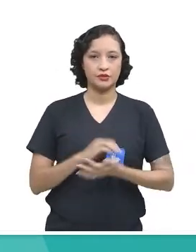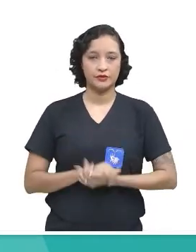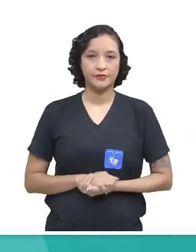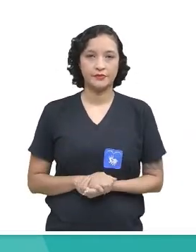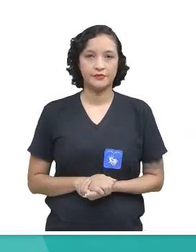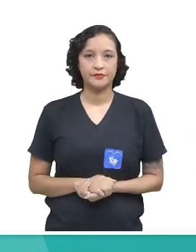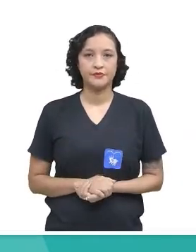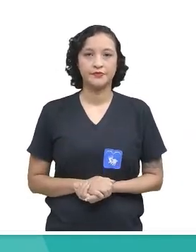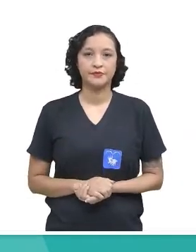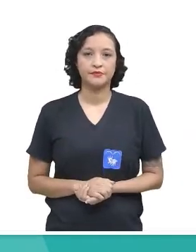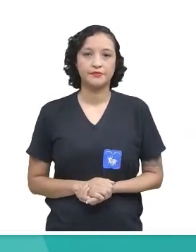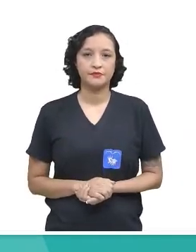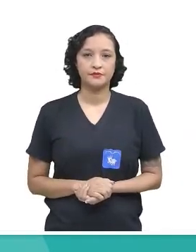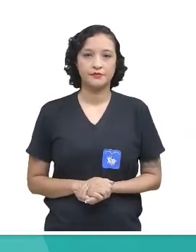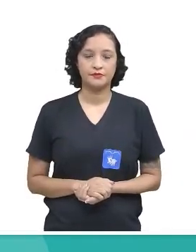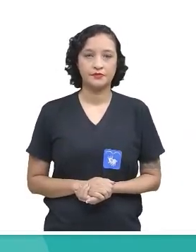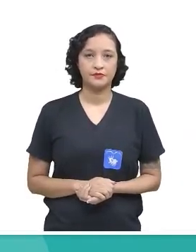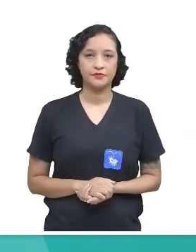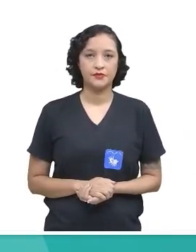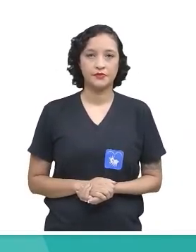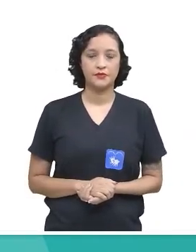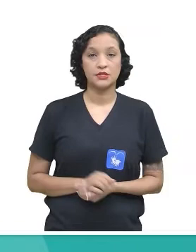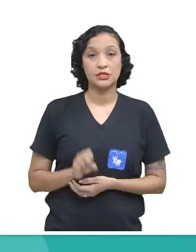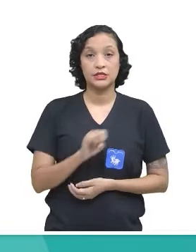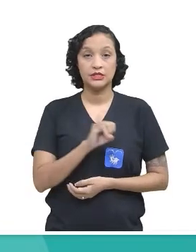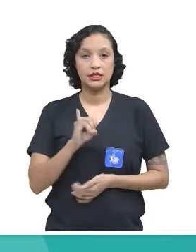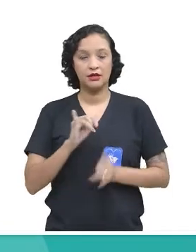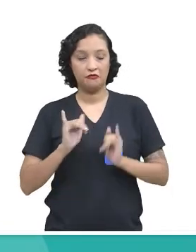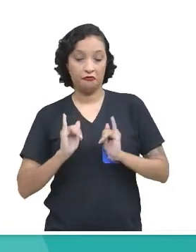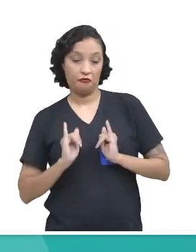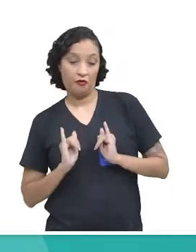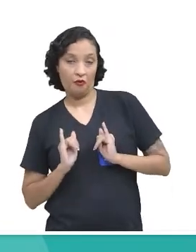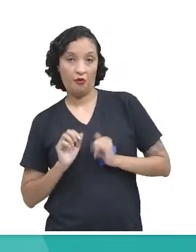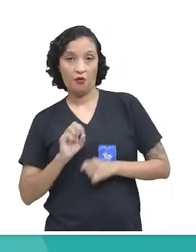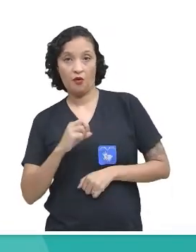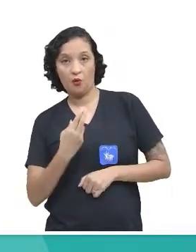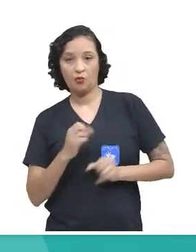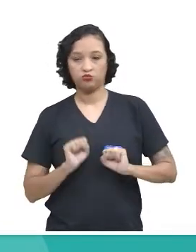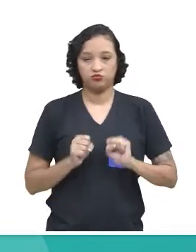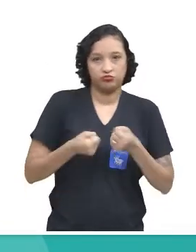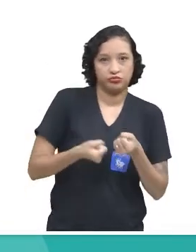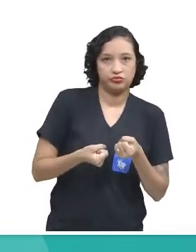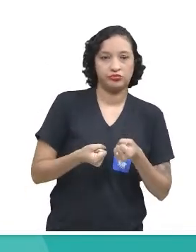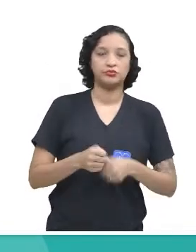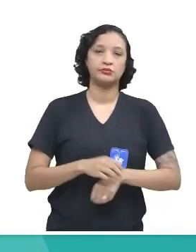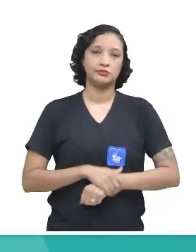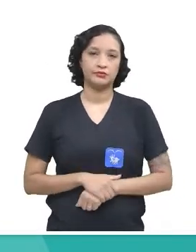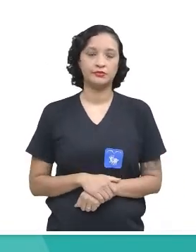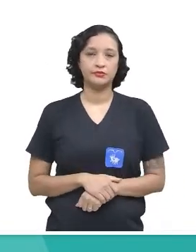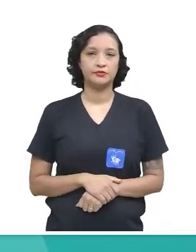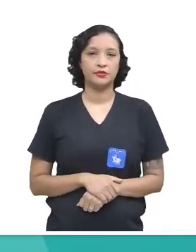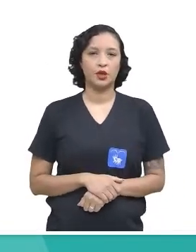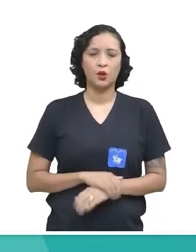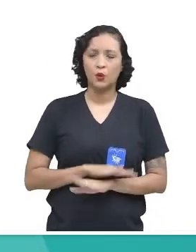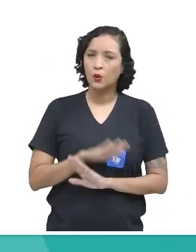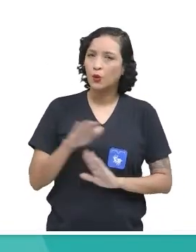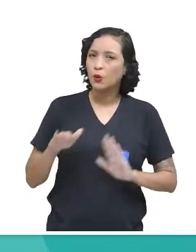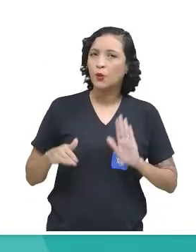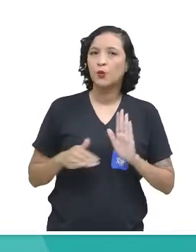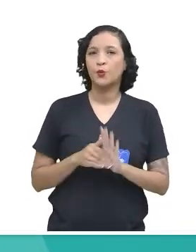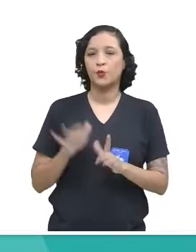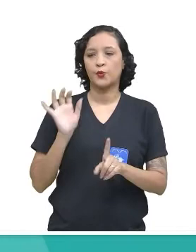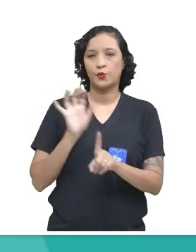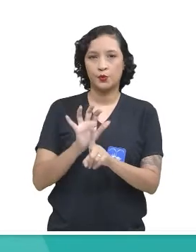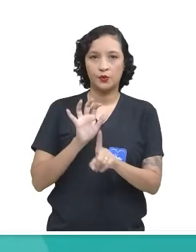somos pessoas sedentárias ou pessoas ativas. Então, tudo isso diz respeito